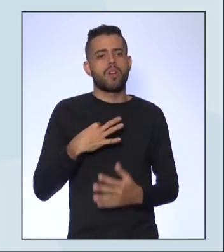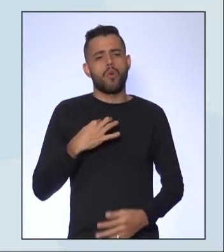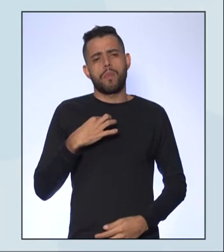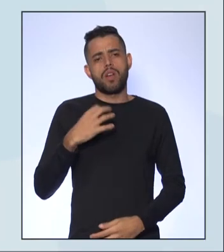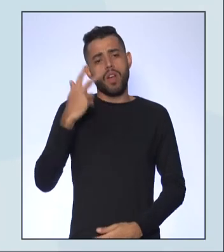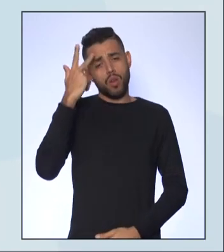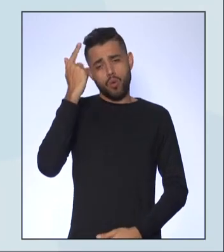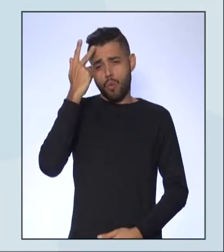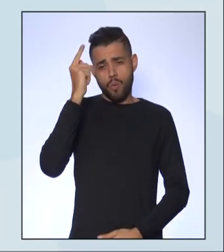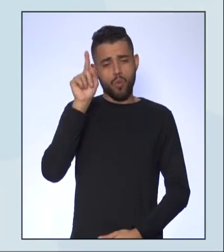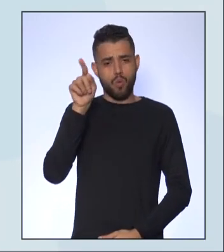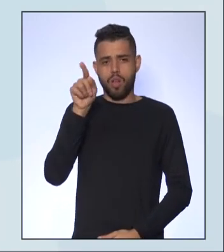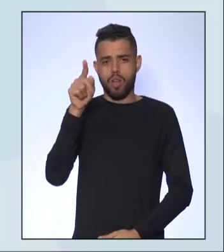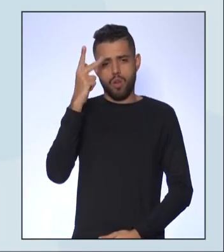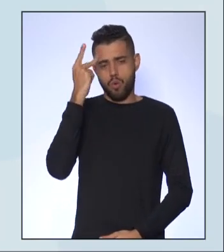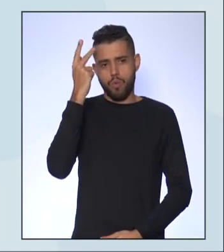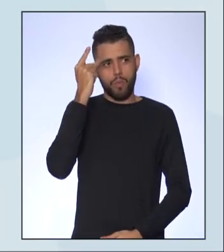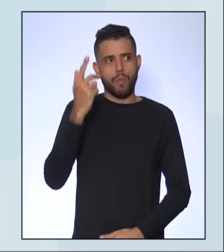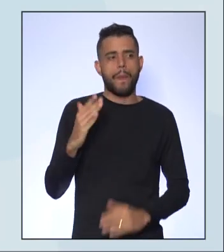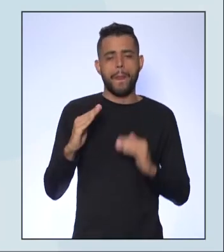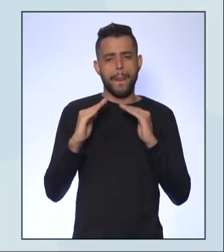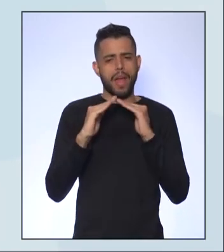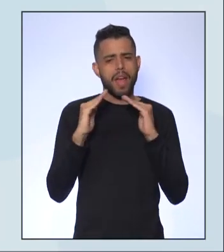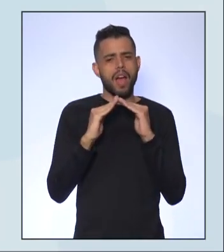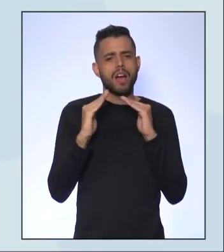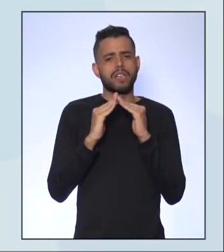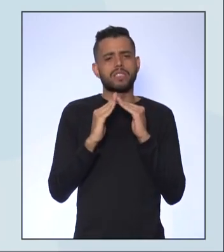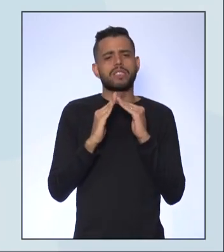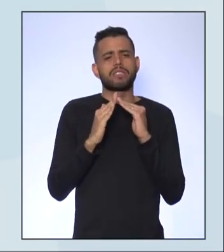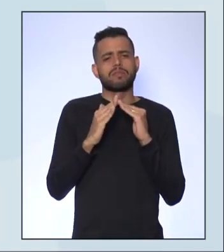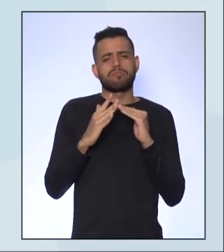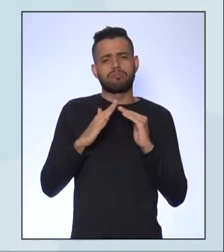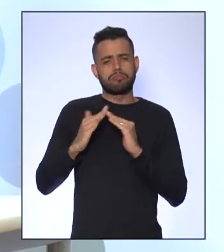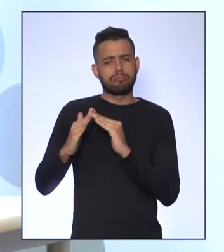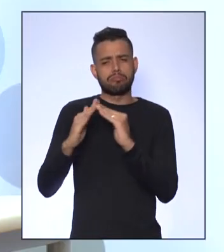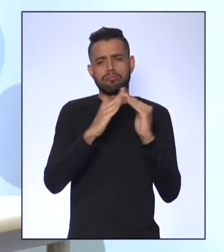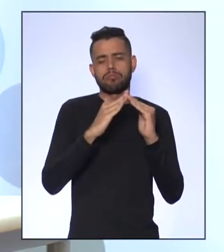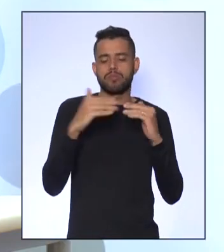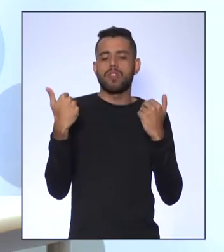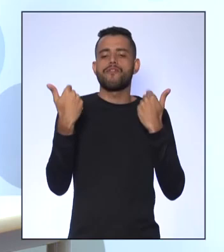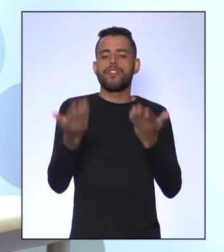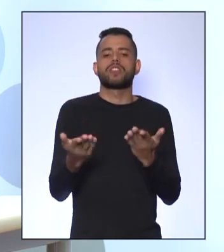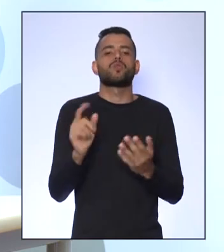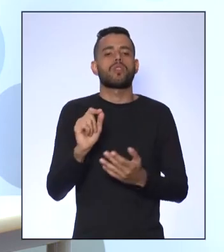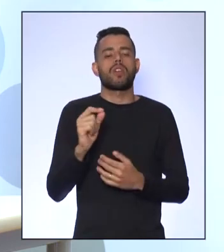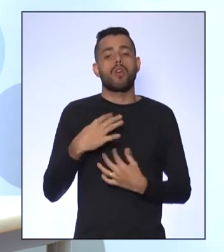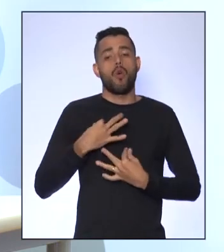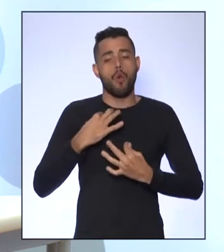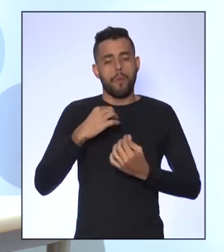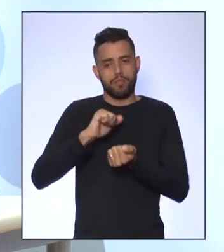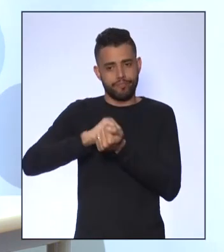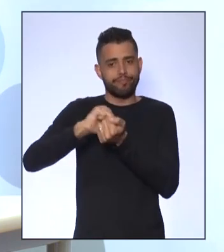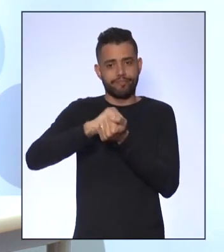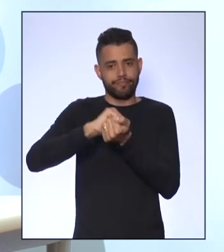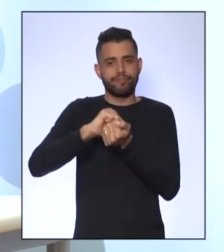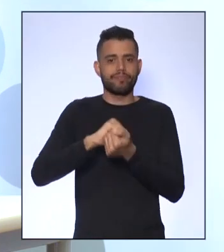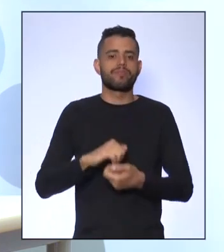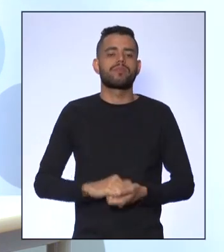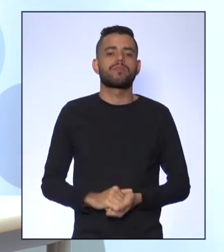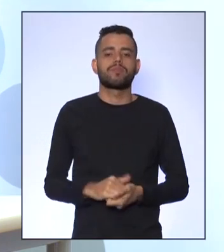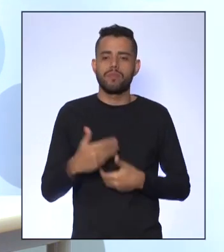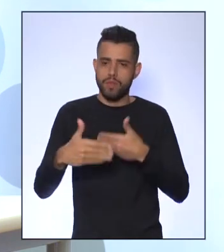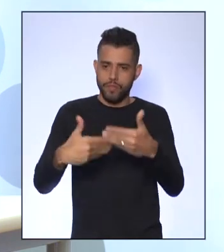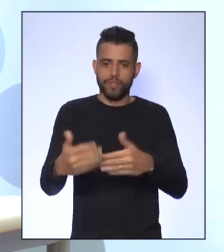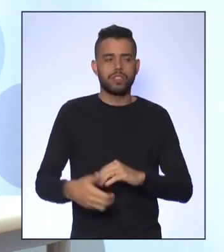lá, essas casas de cortiço e na frente esse monte de roupa sendo quarada para os senhores do café. Tá bom? Vamos para